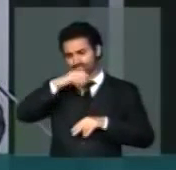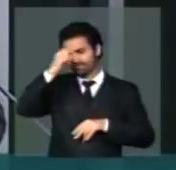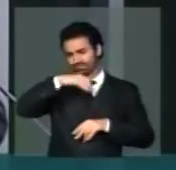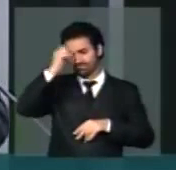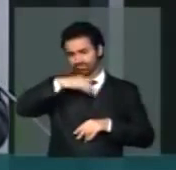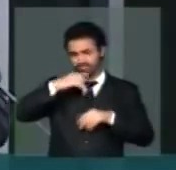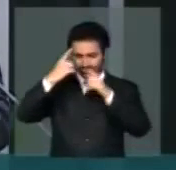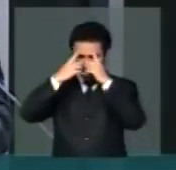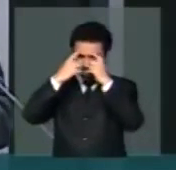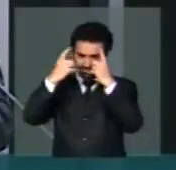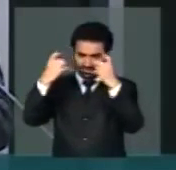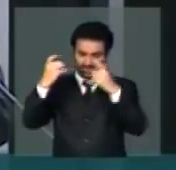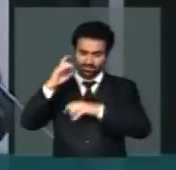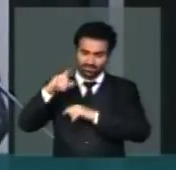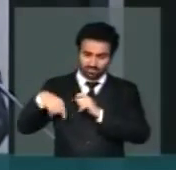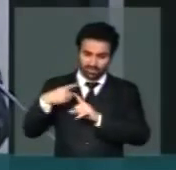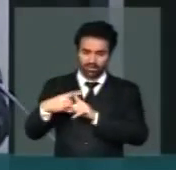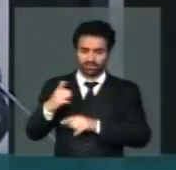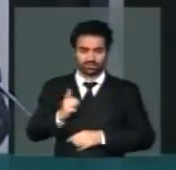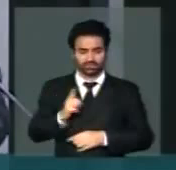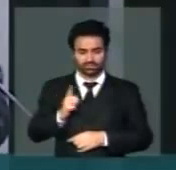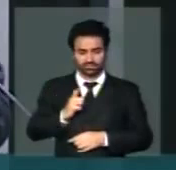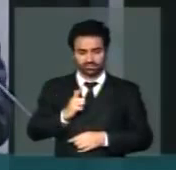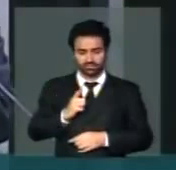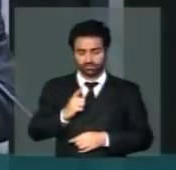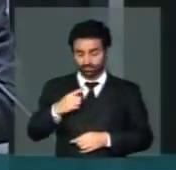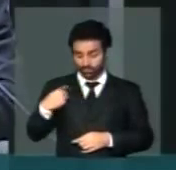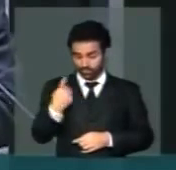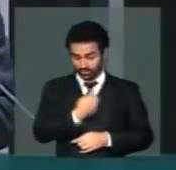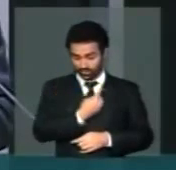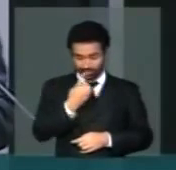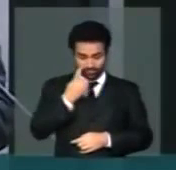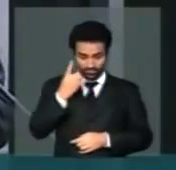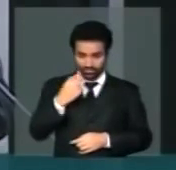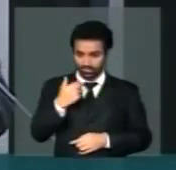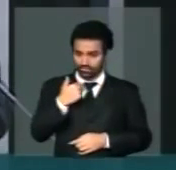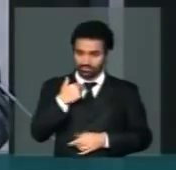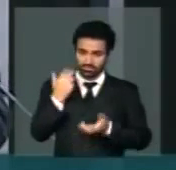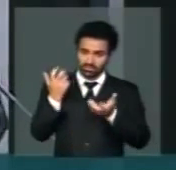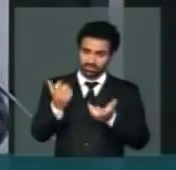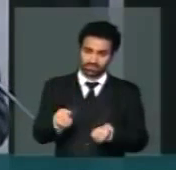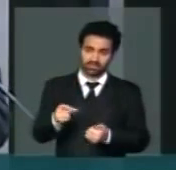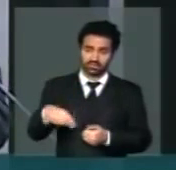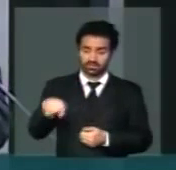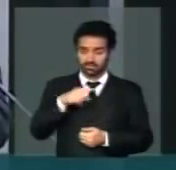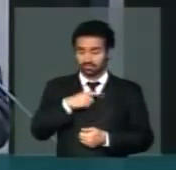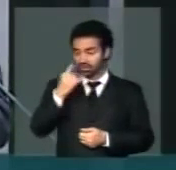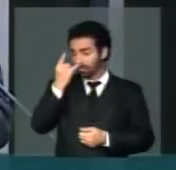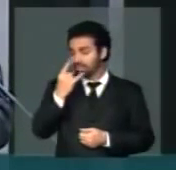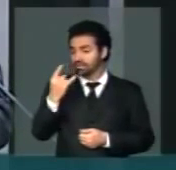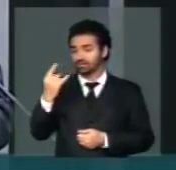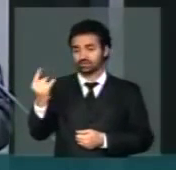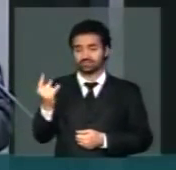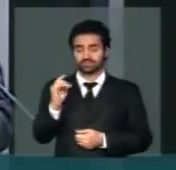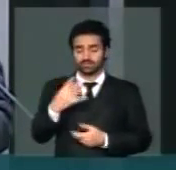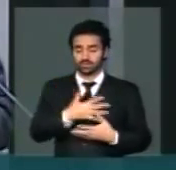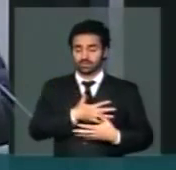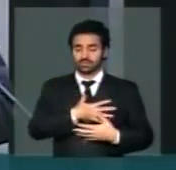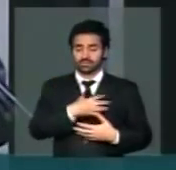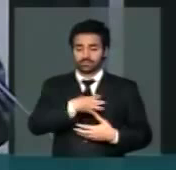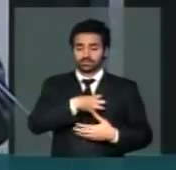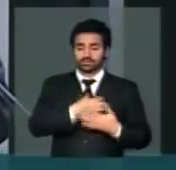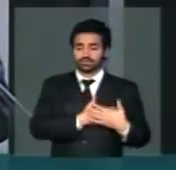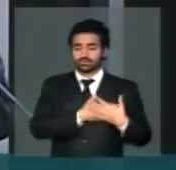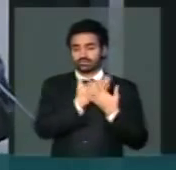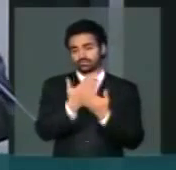violência, e nós, legisladores, não devemos ceder à tentação da pura paixão e da pura emoção.